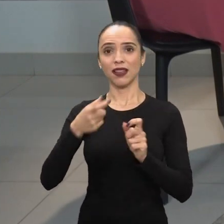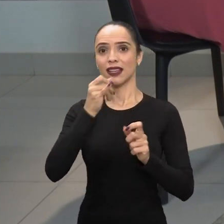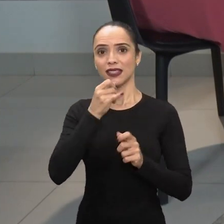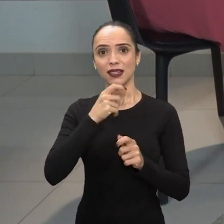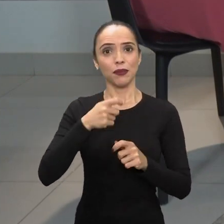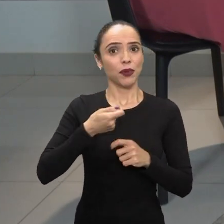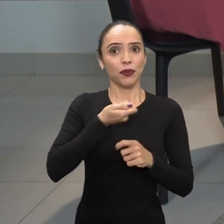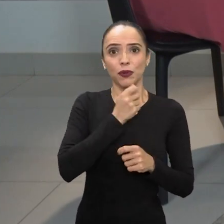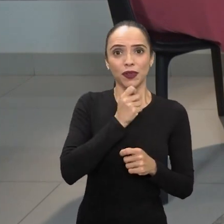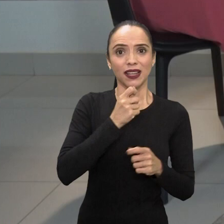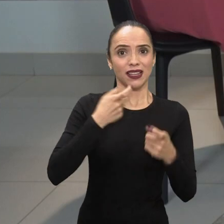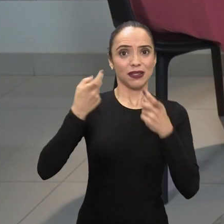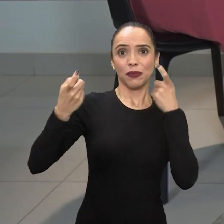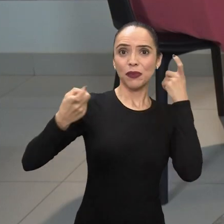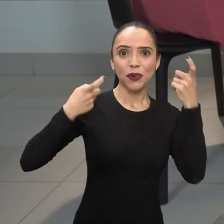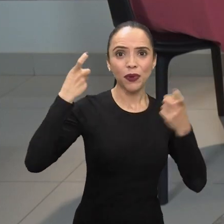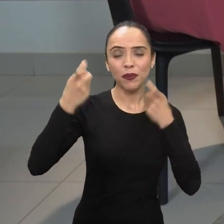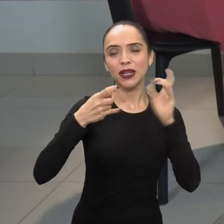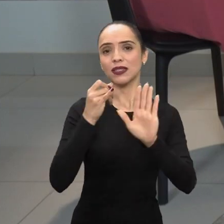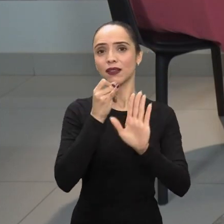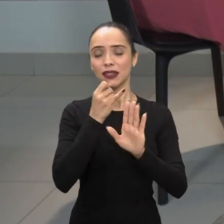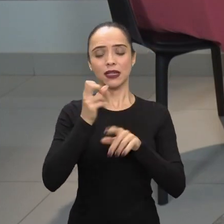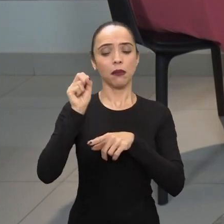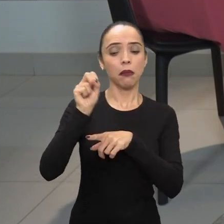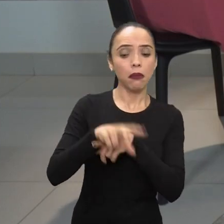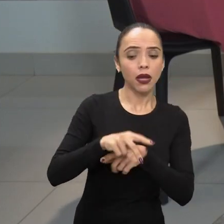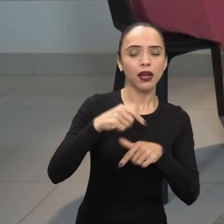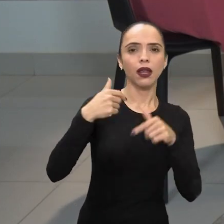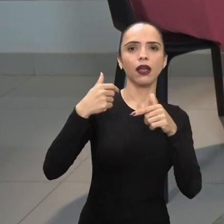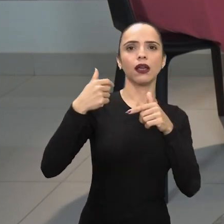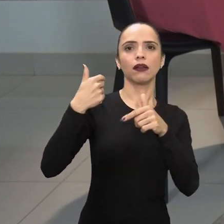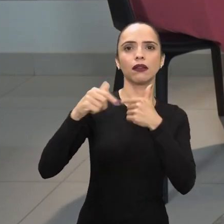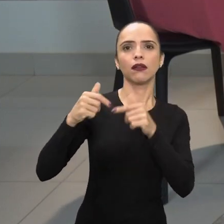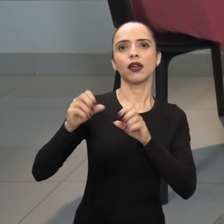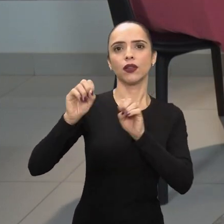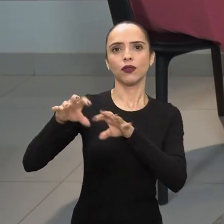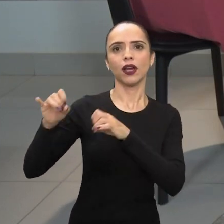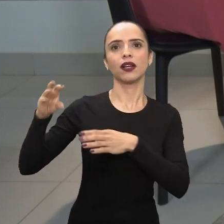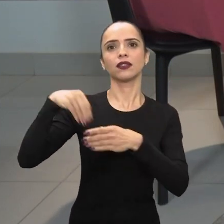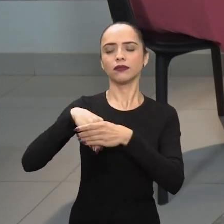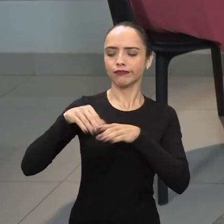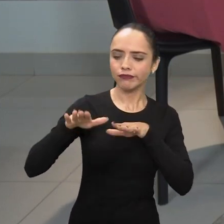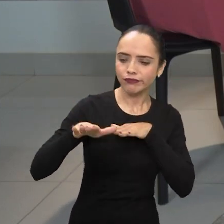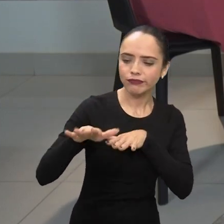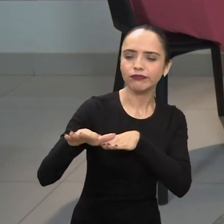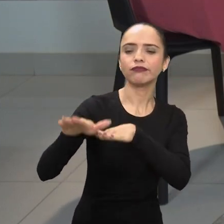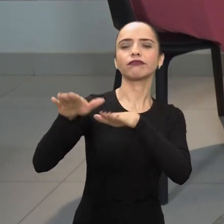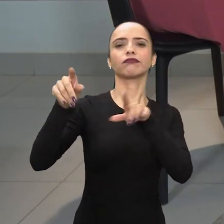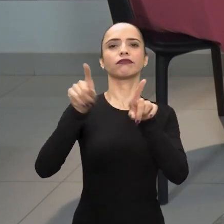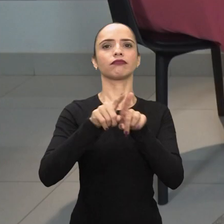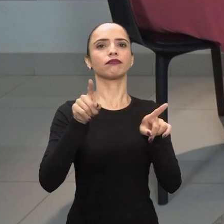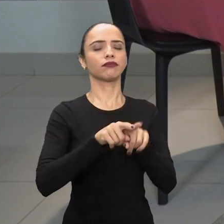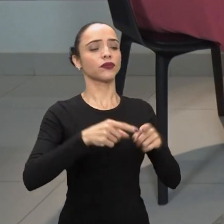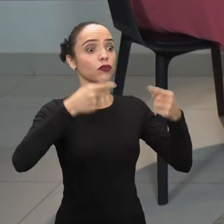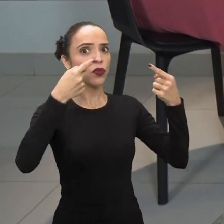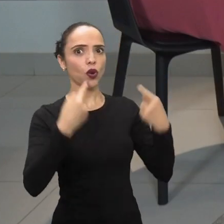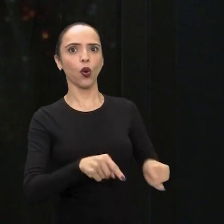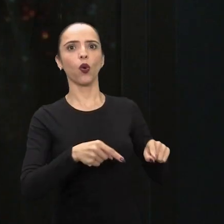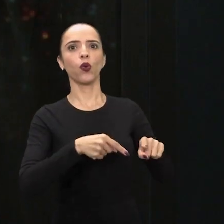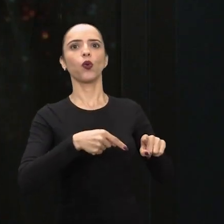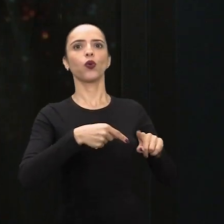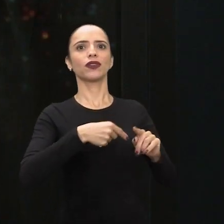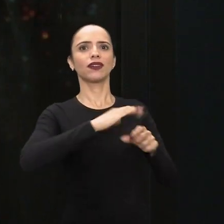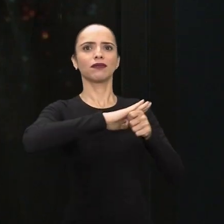preocupação Né desde do a população trans é do combate lgbtfobia né mas de forma